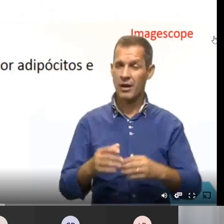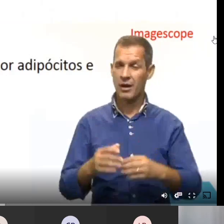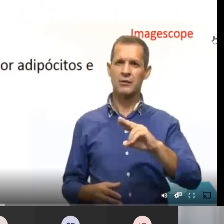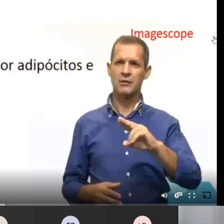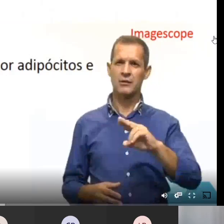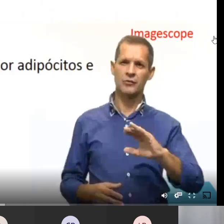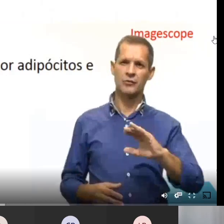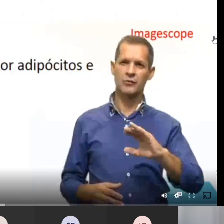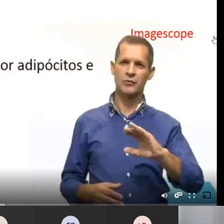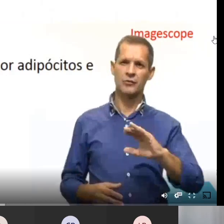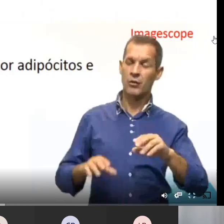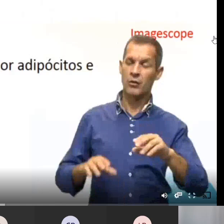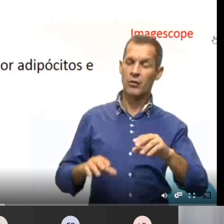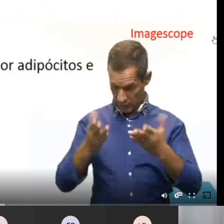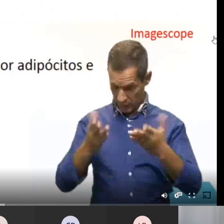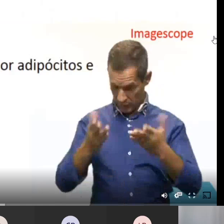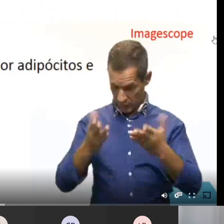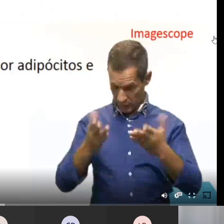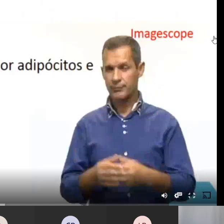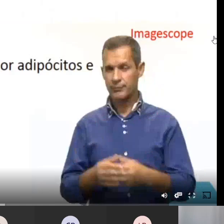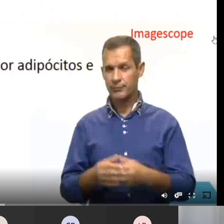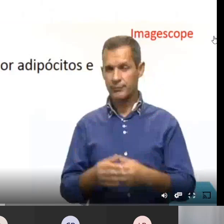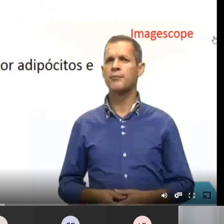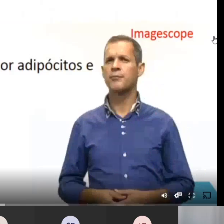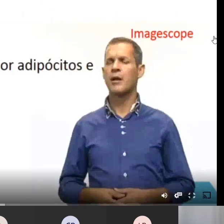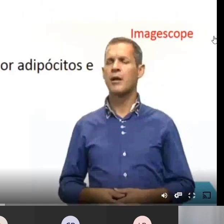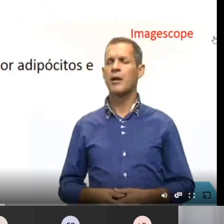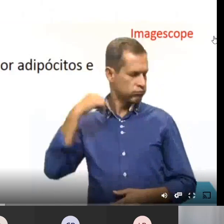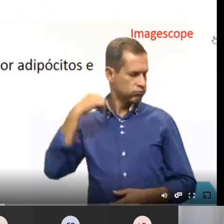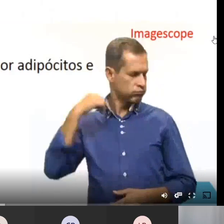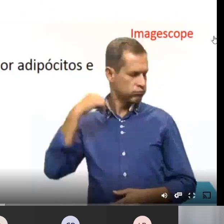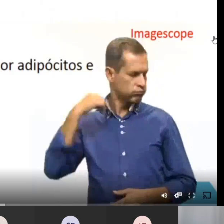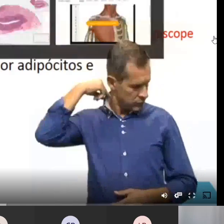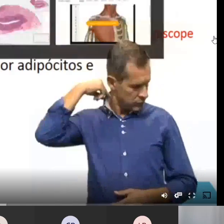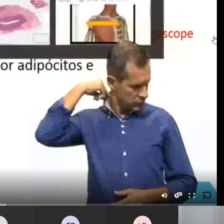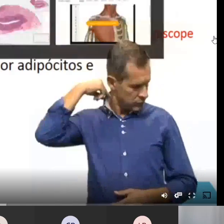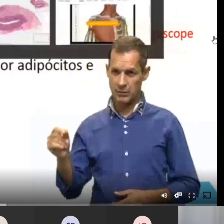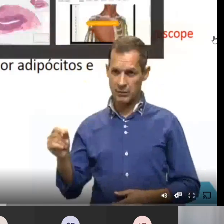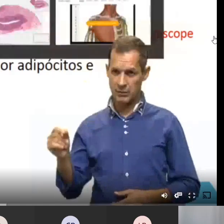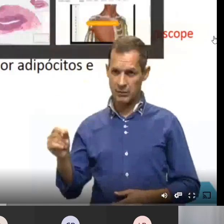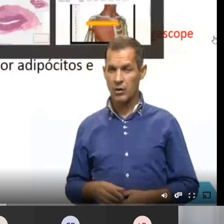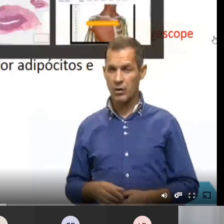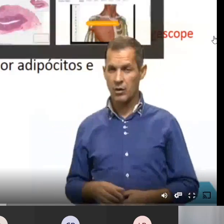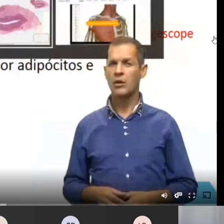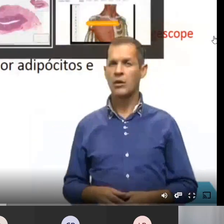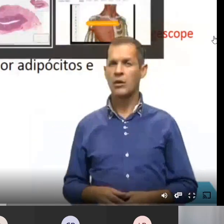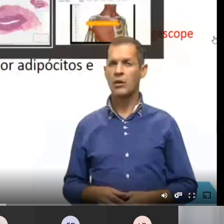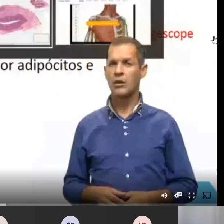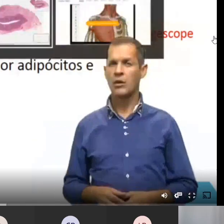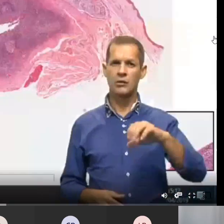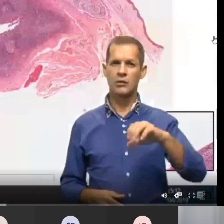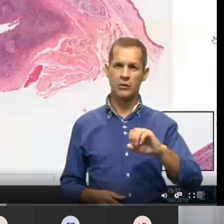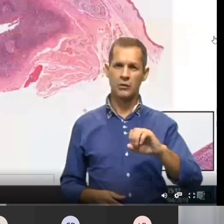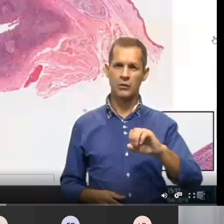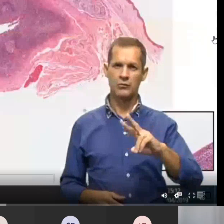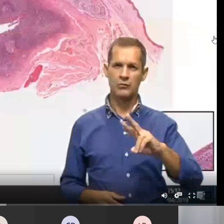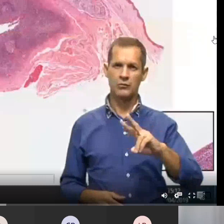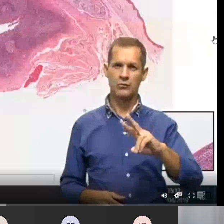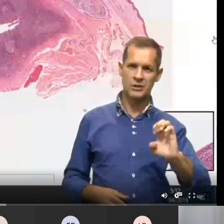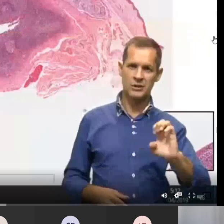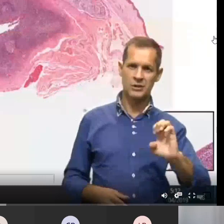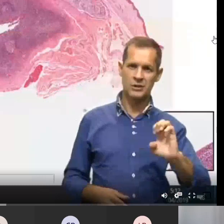cortical. Então, vamos abrir a nossa lâmina de medula óssea no OVID. Então,